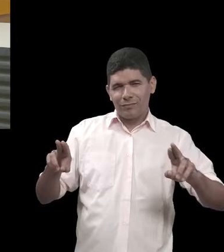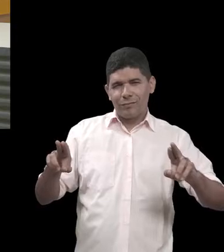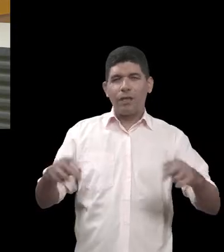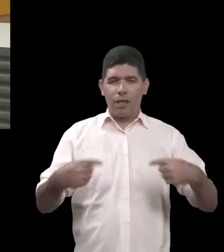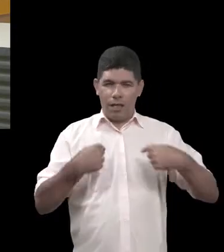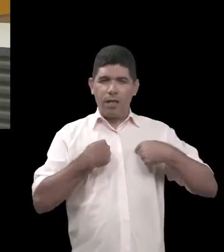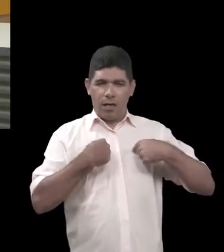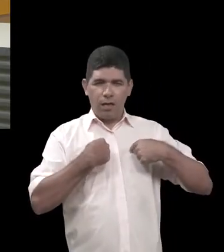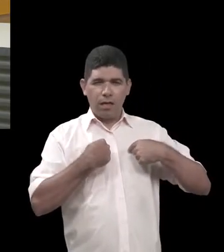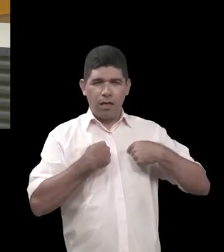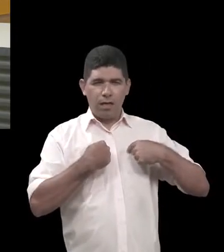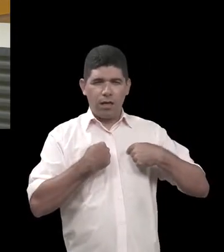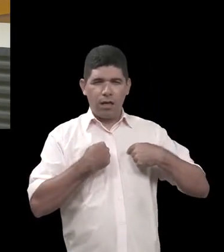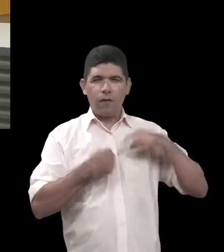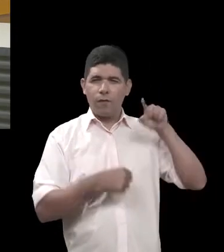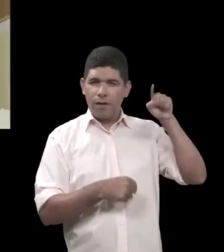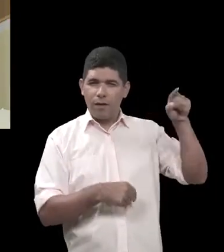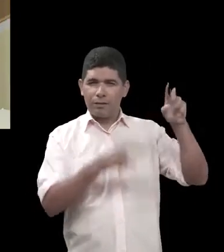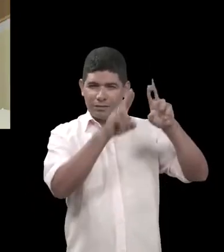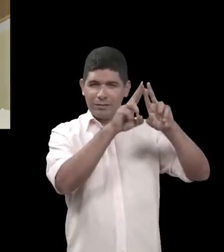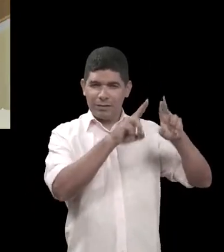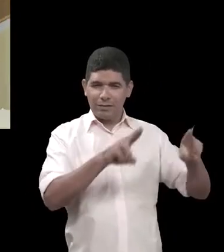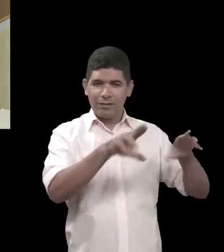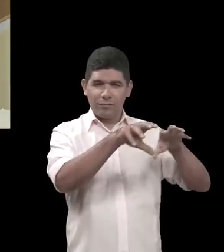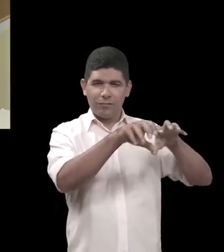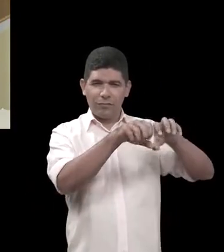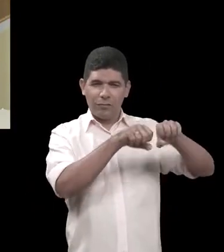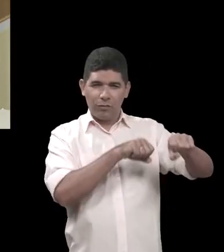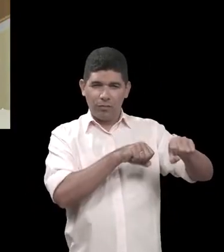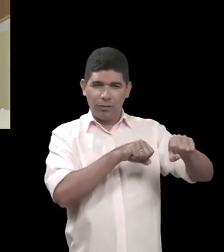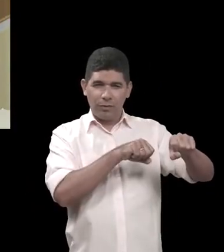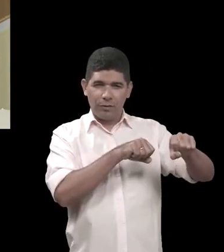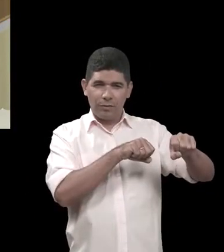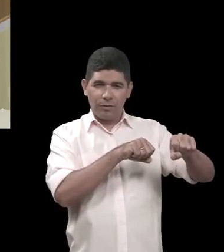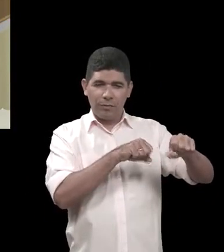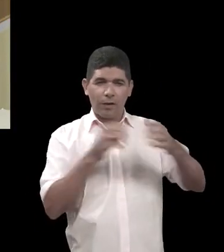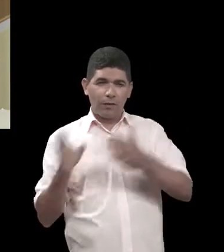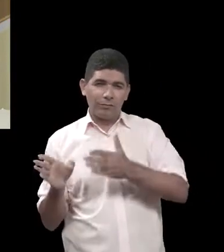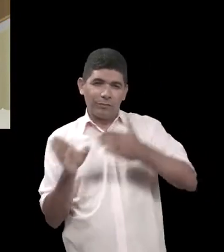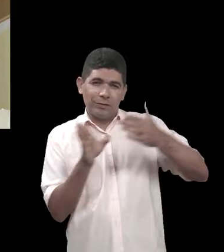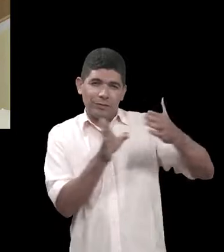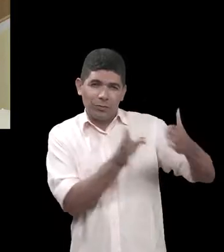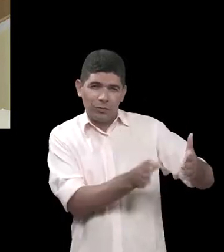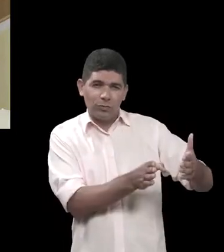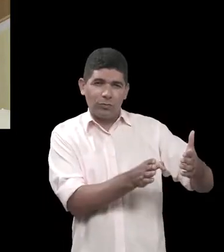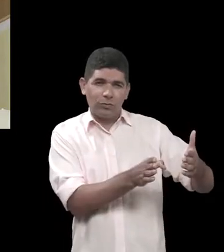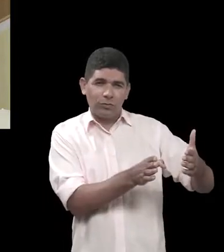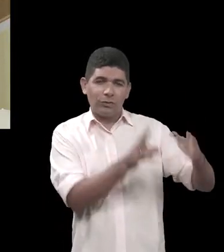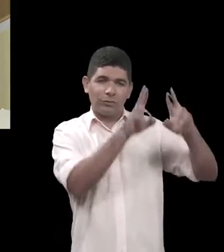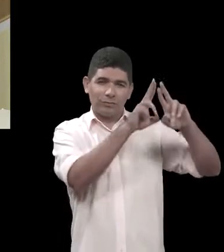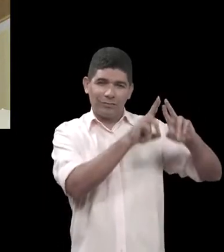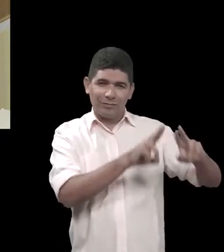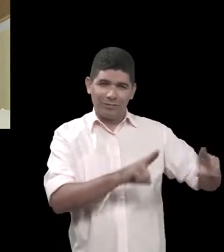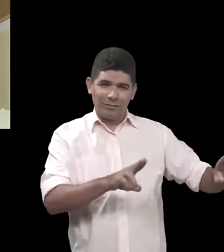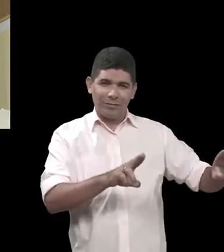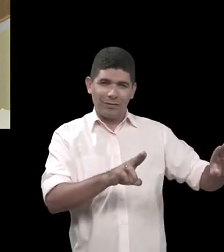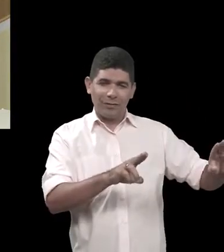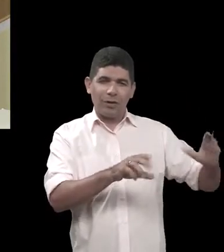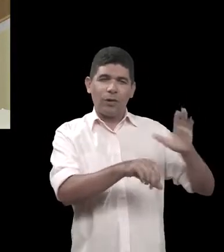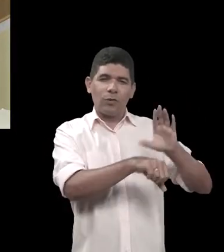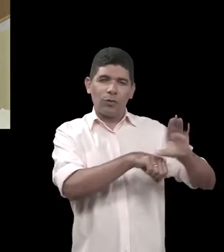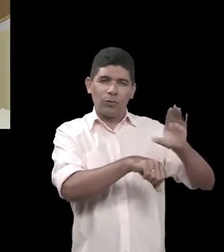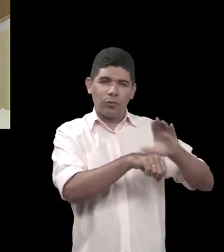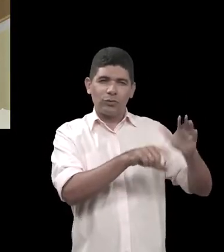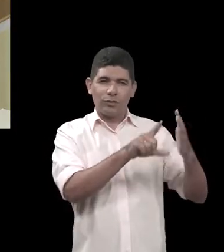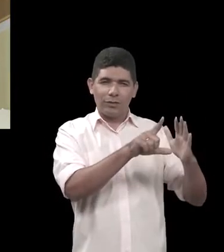em Santa Catarina foi a segunda edição do curso de Letras Libras. Eu falei que a primeira edição foi em 2006,